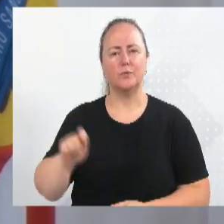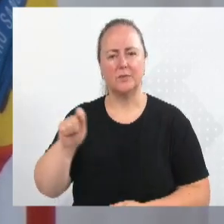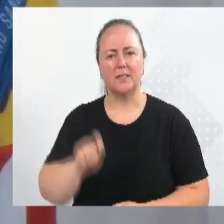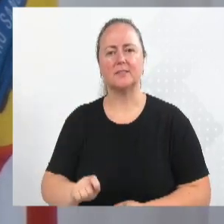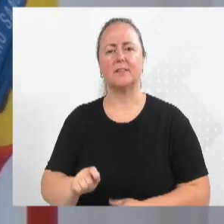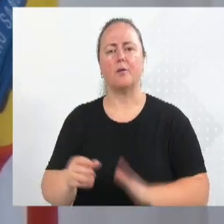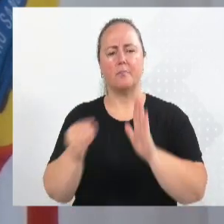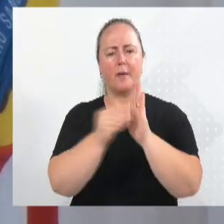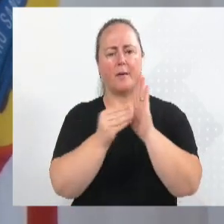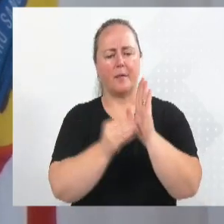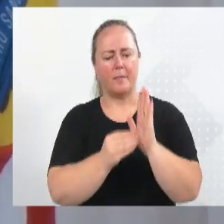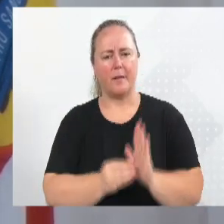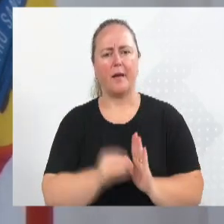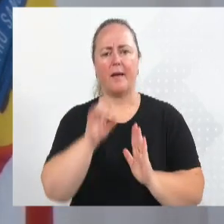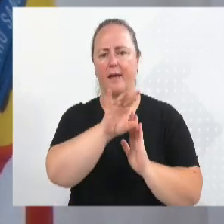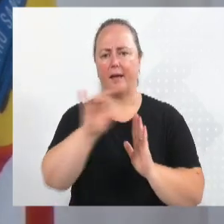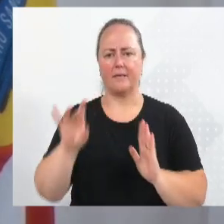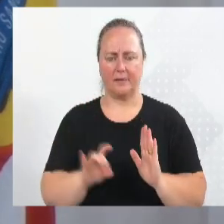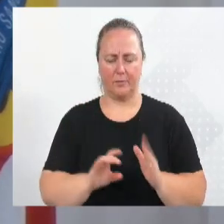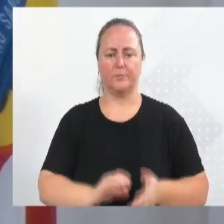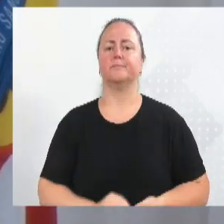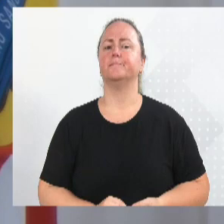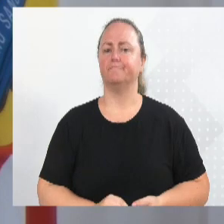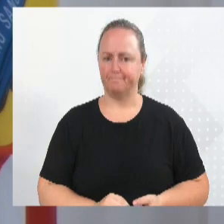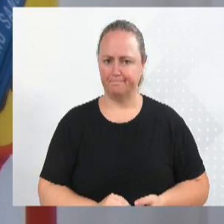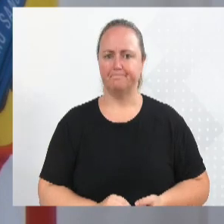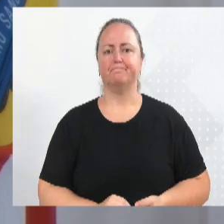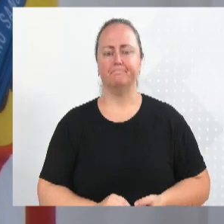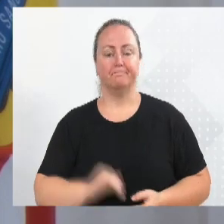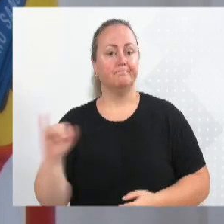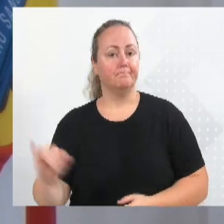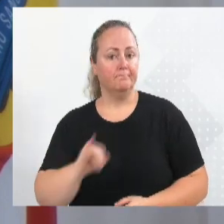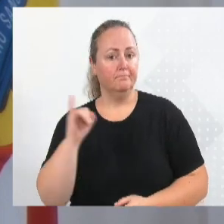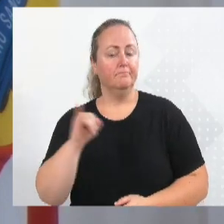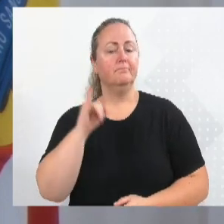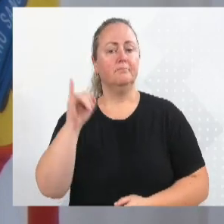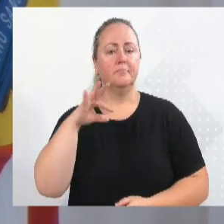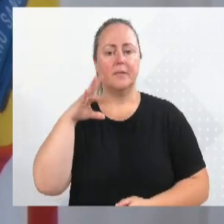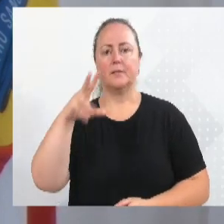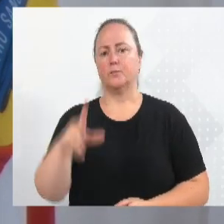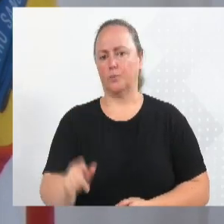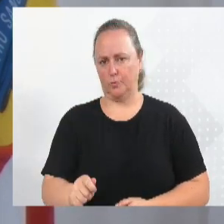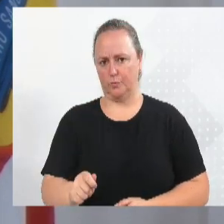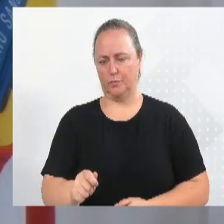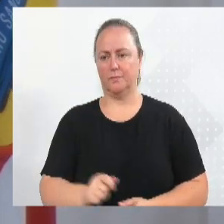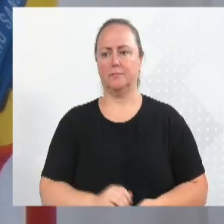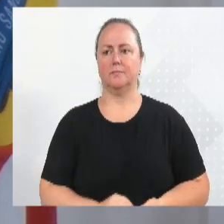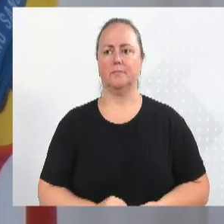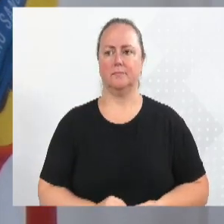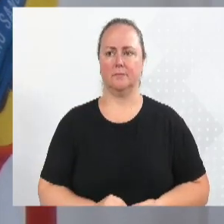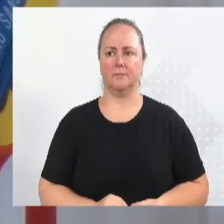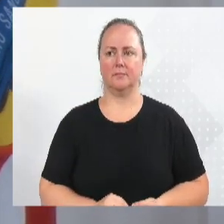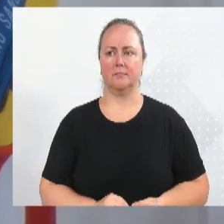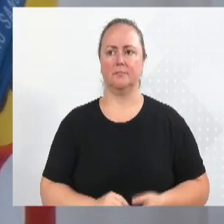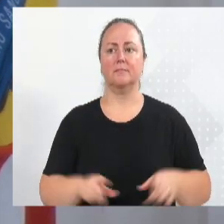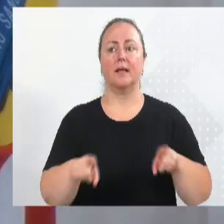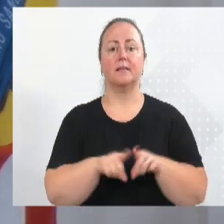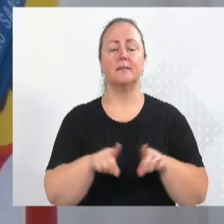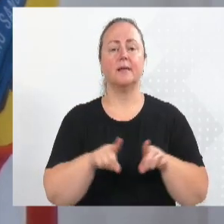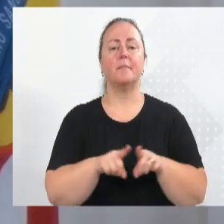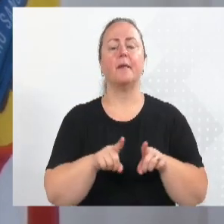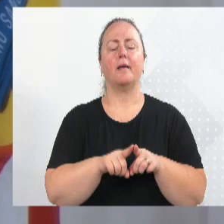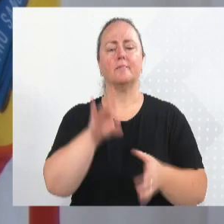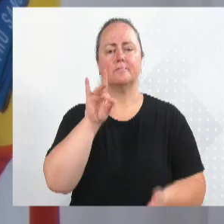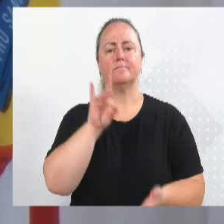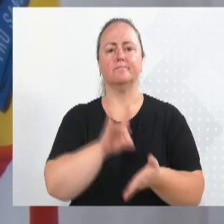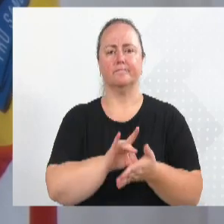foi indicada por cada um dos senhores. Isso é importante para todos nós. Não menos importante, mas não queria deixar de registrar